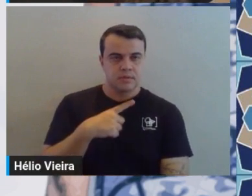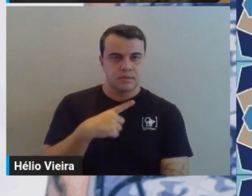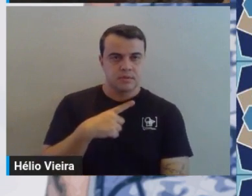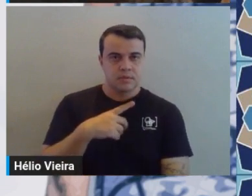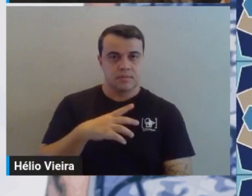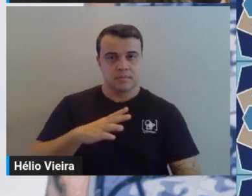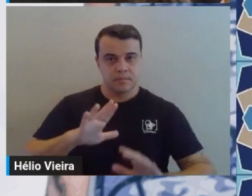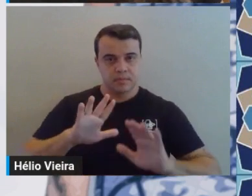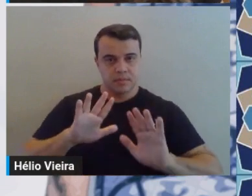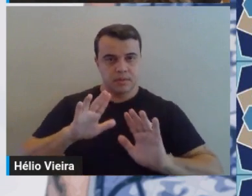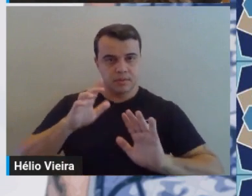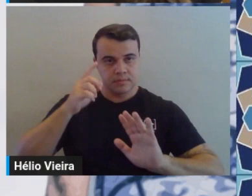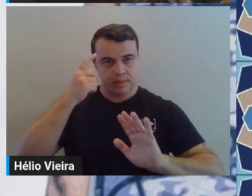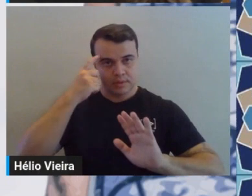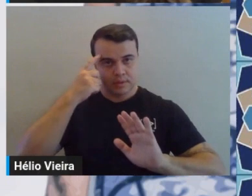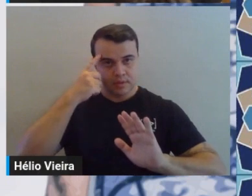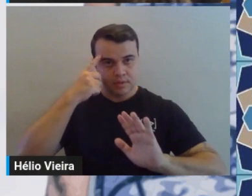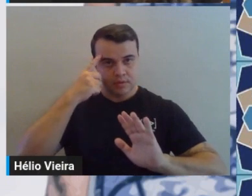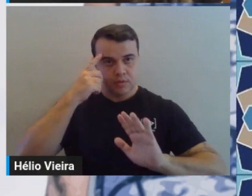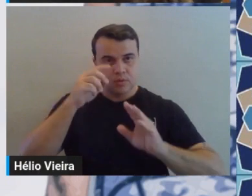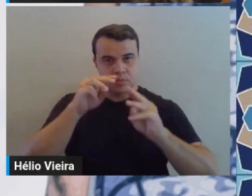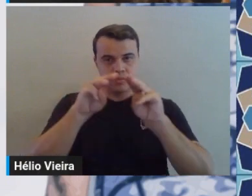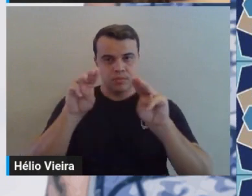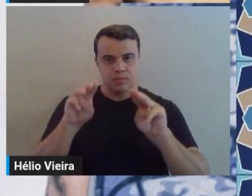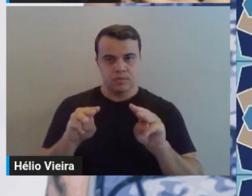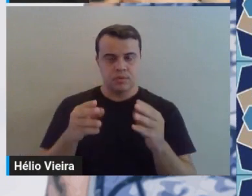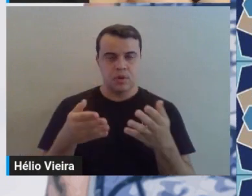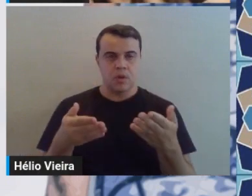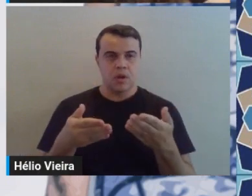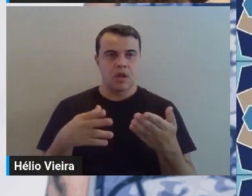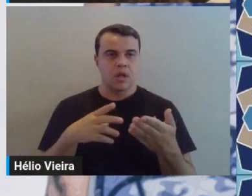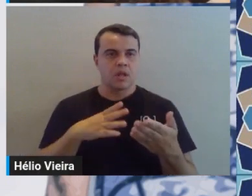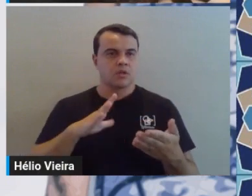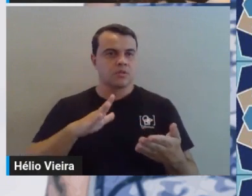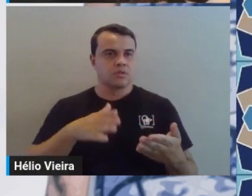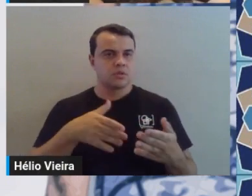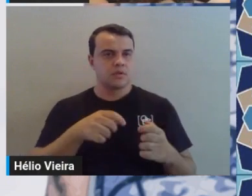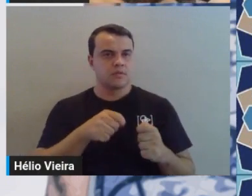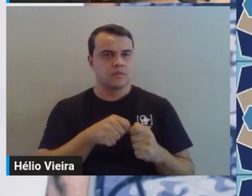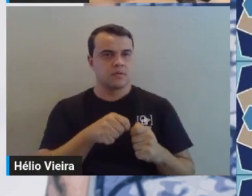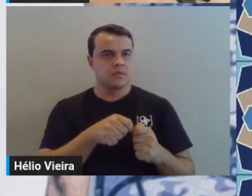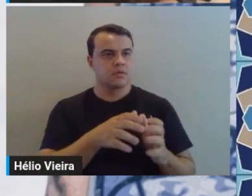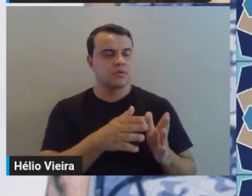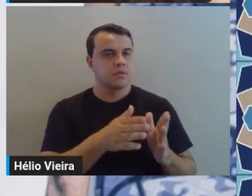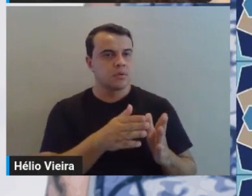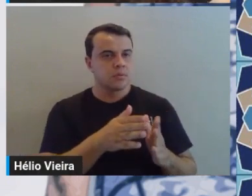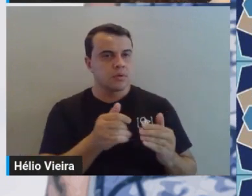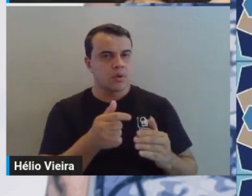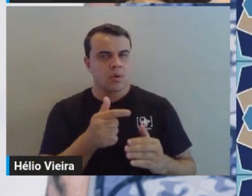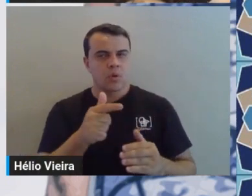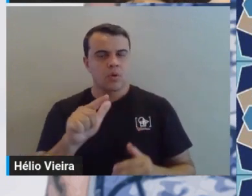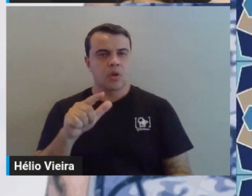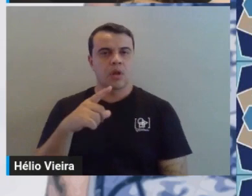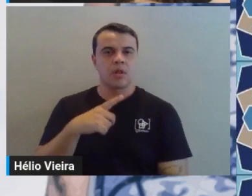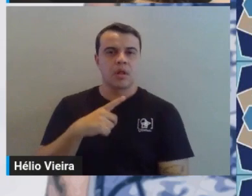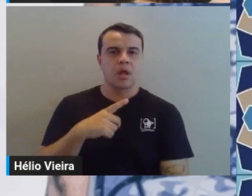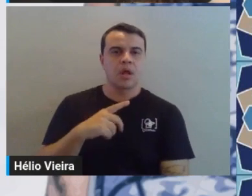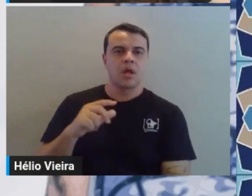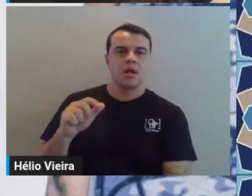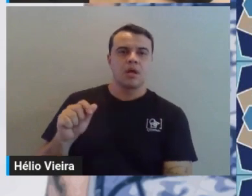Mas quando foi pensado no museu, já foi encomendado por